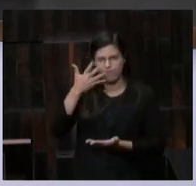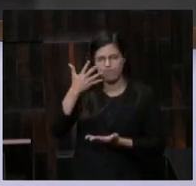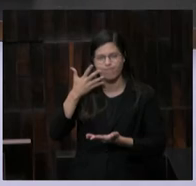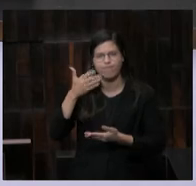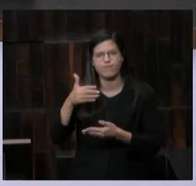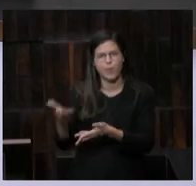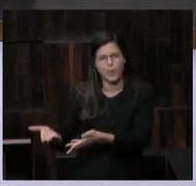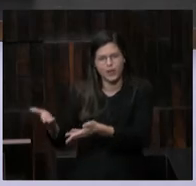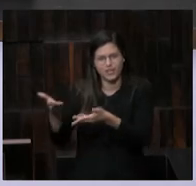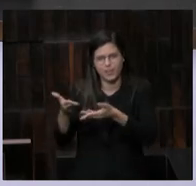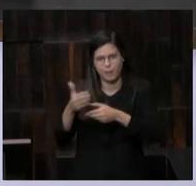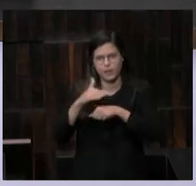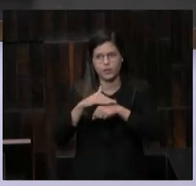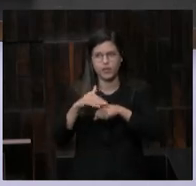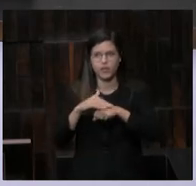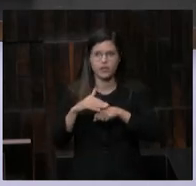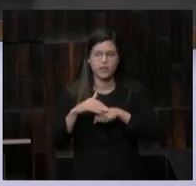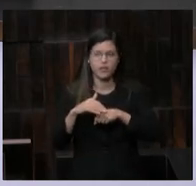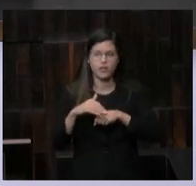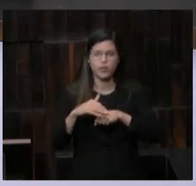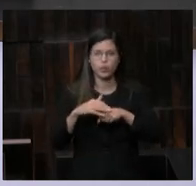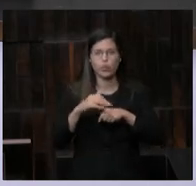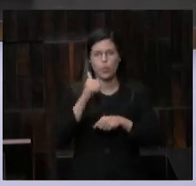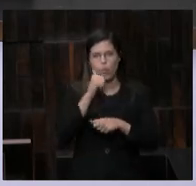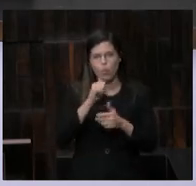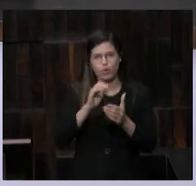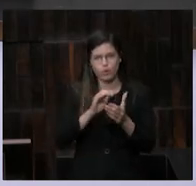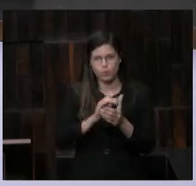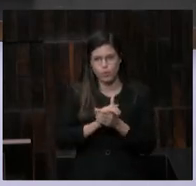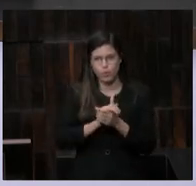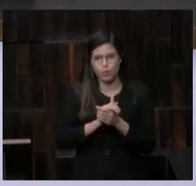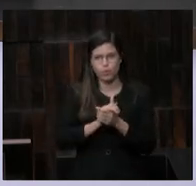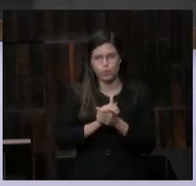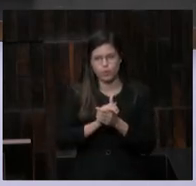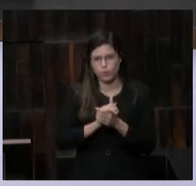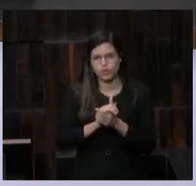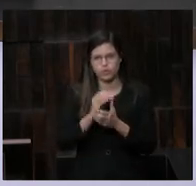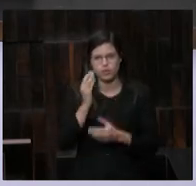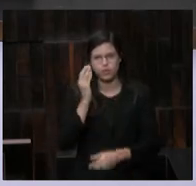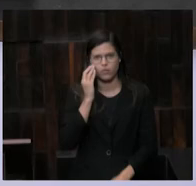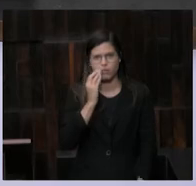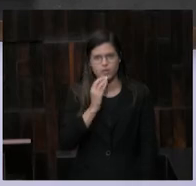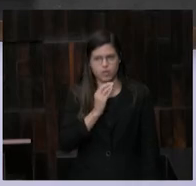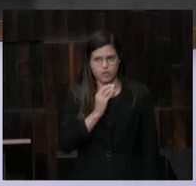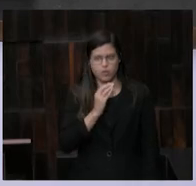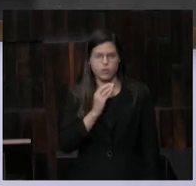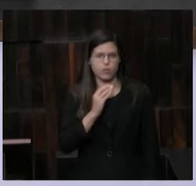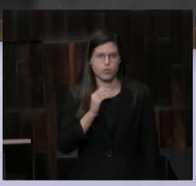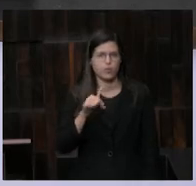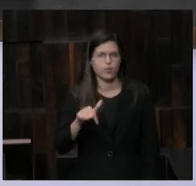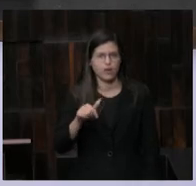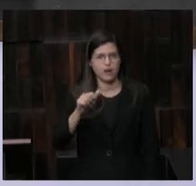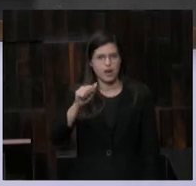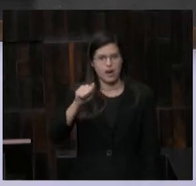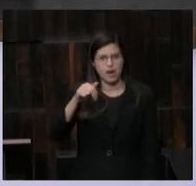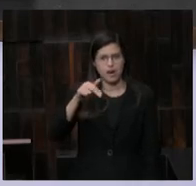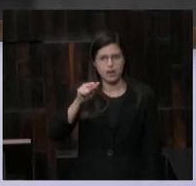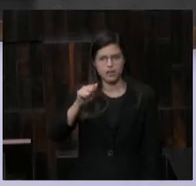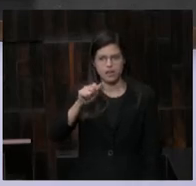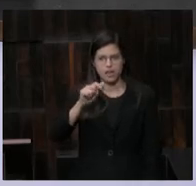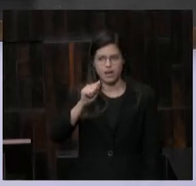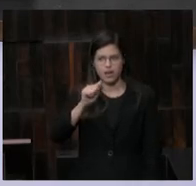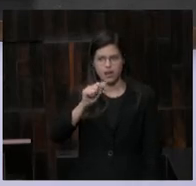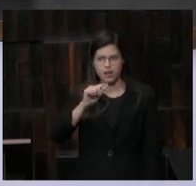todo carinho a nossa primeira dama do estado, a senhora Naline Castro.